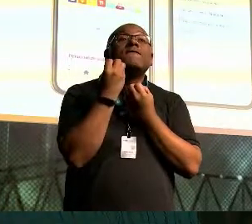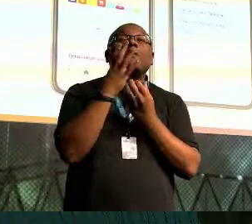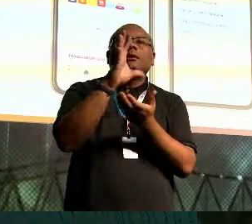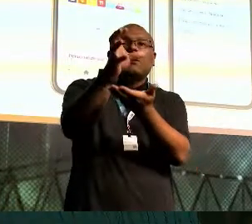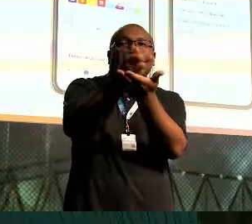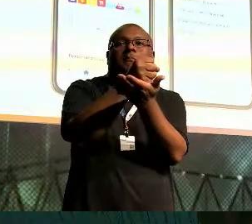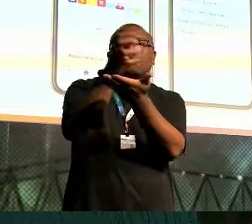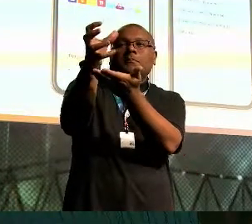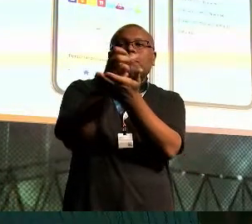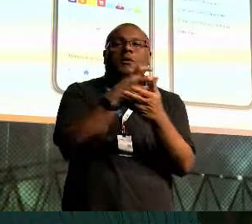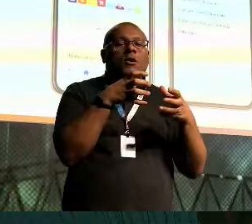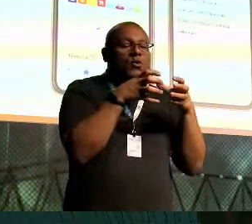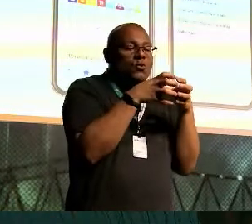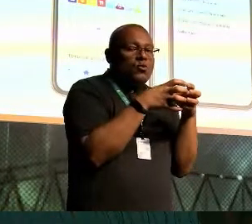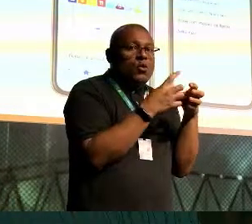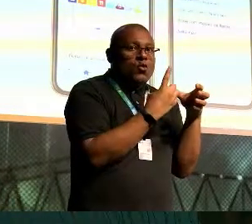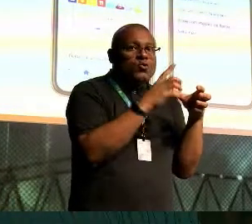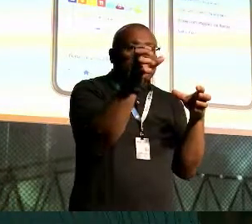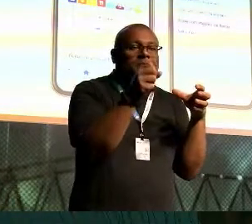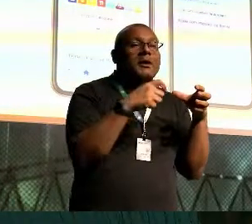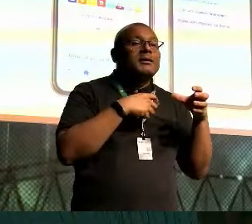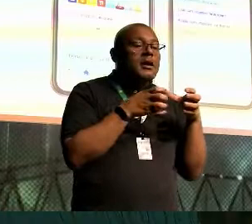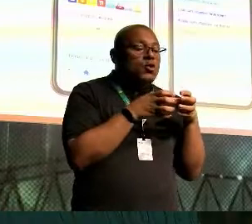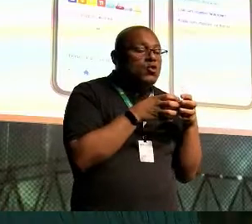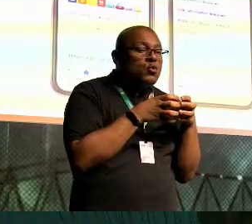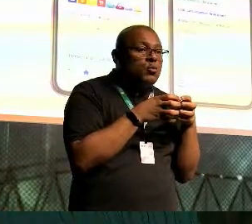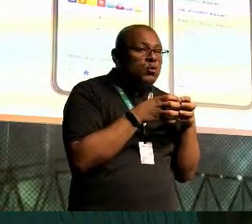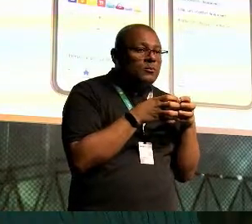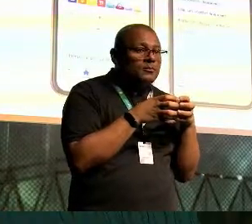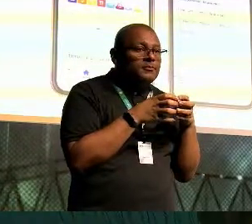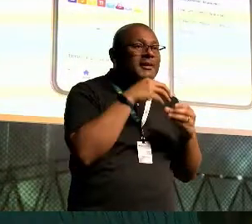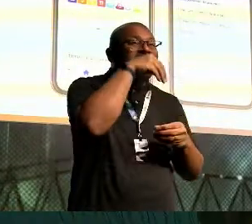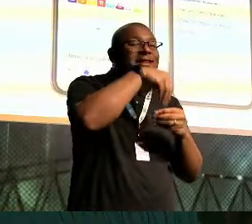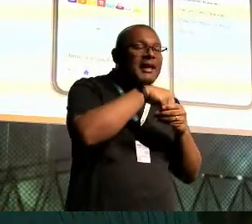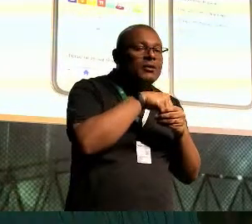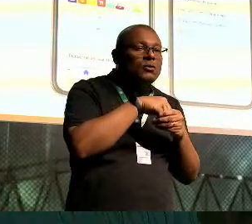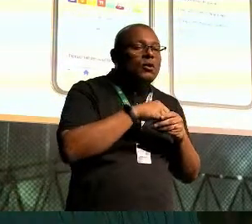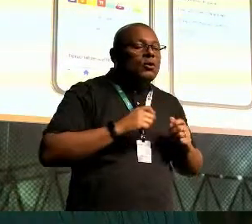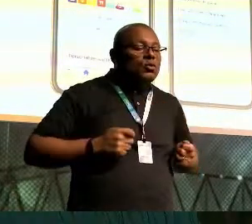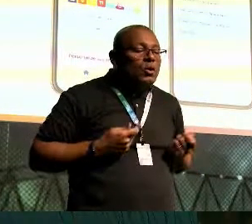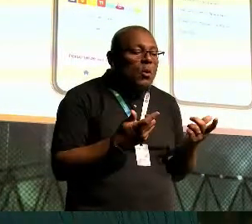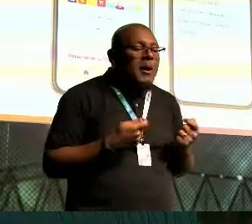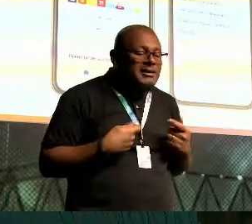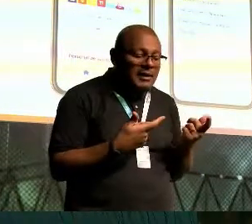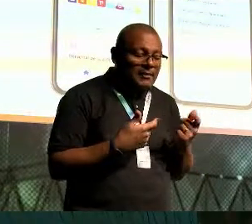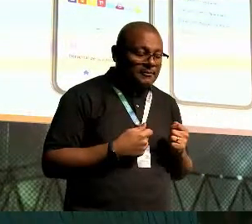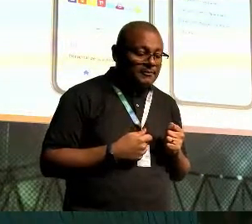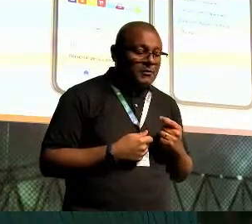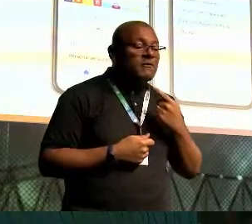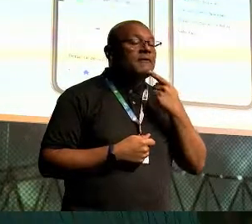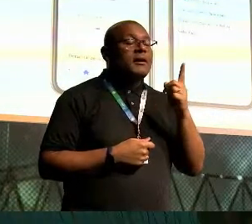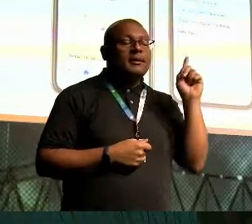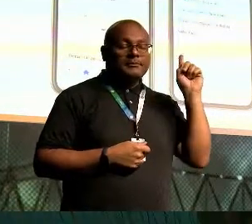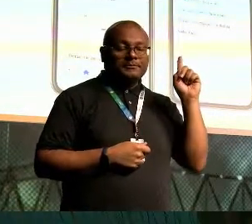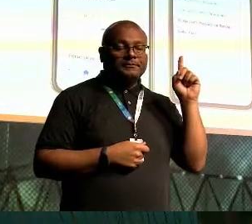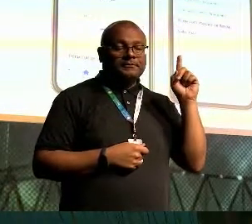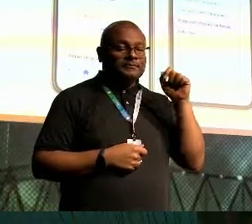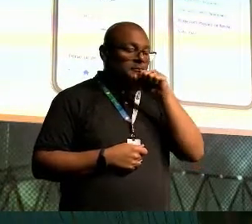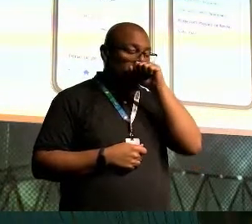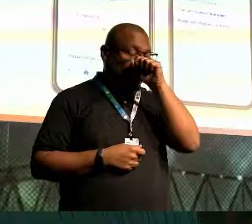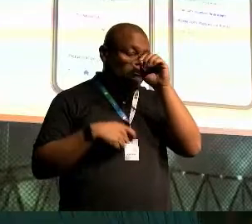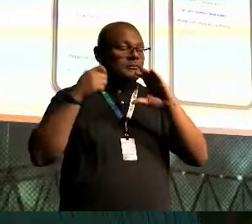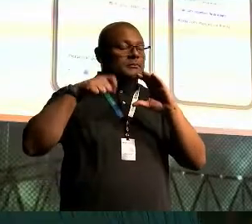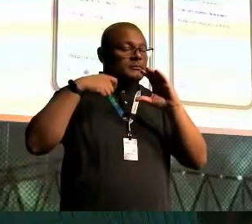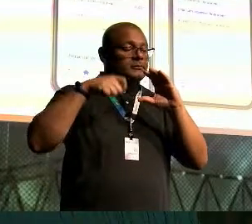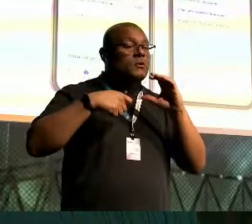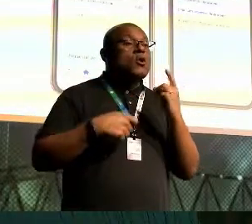dados de 4 bancos. Aí a gente tem as categorias ali, depois eu falo também um pouquinho mais. E aí já vai falar, passar o videozinho aqui.